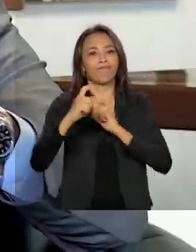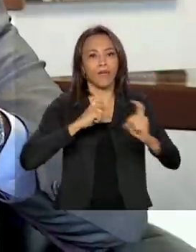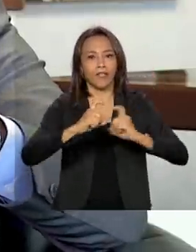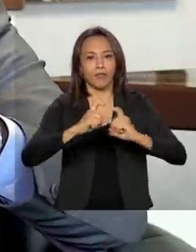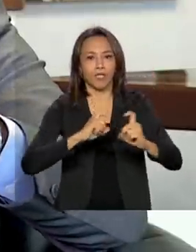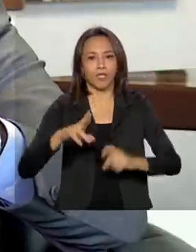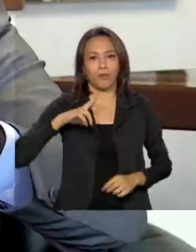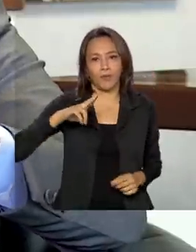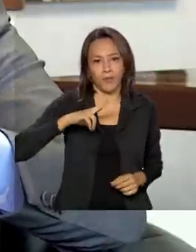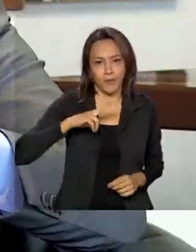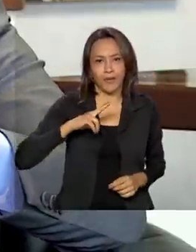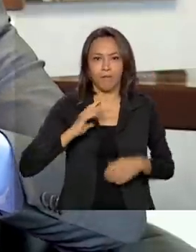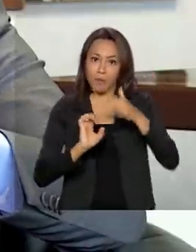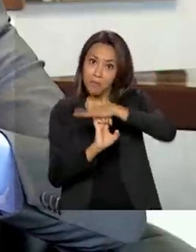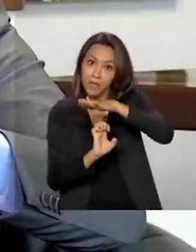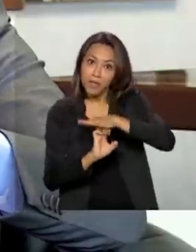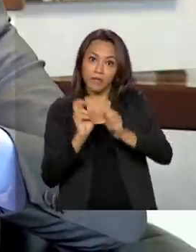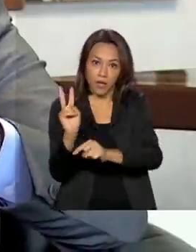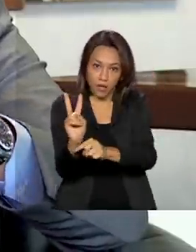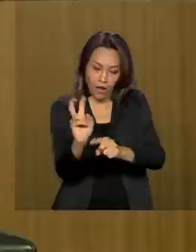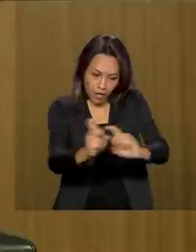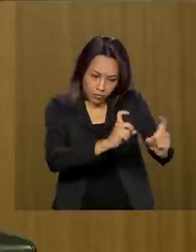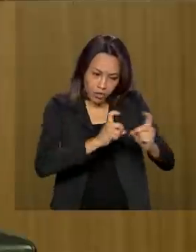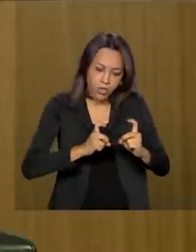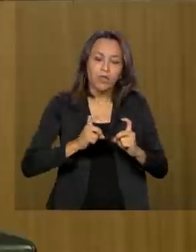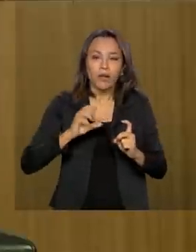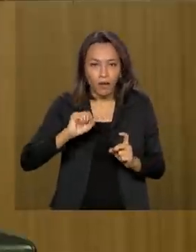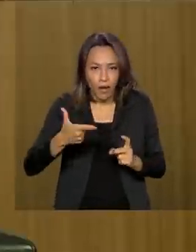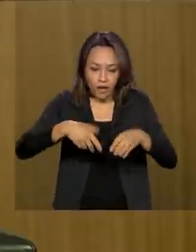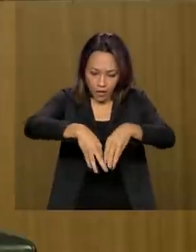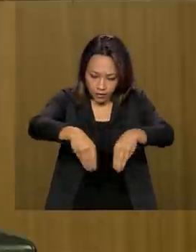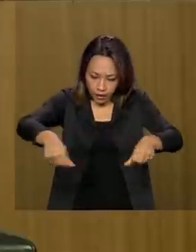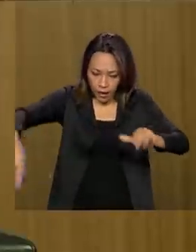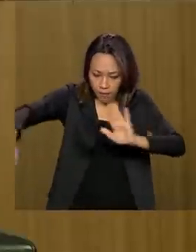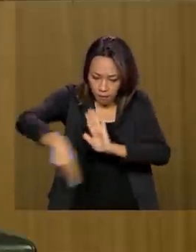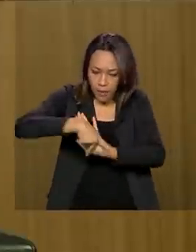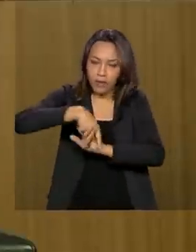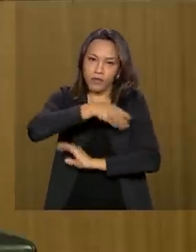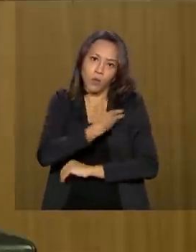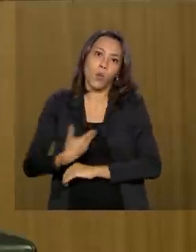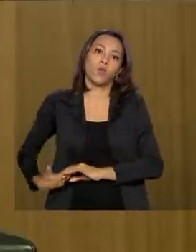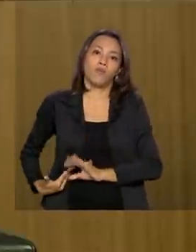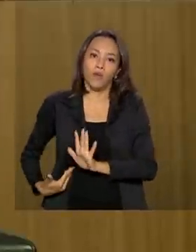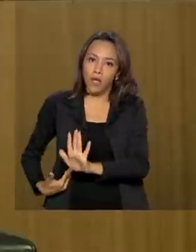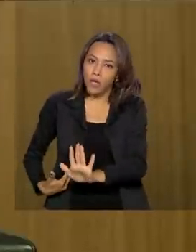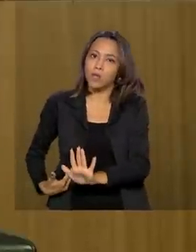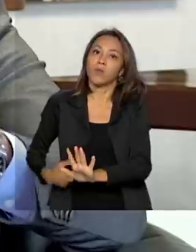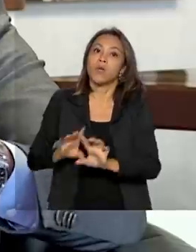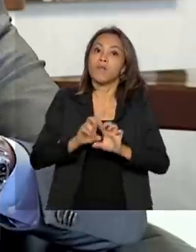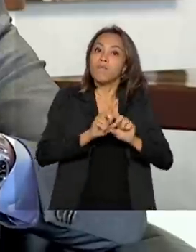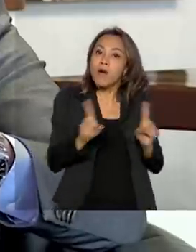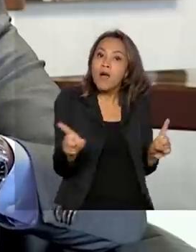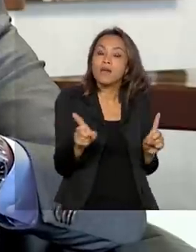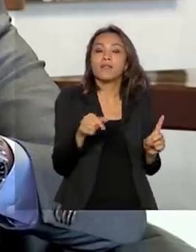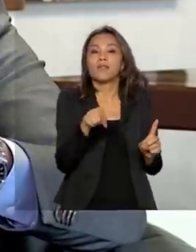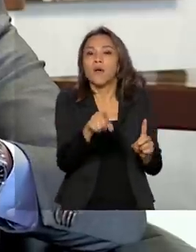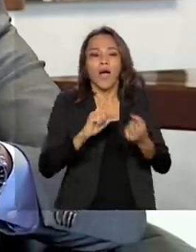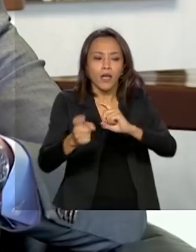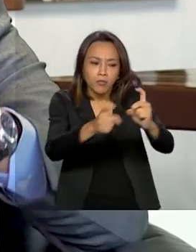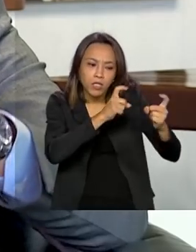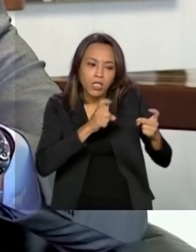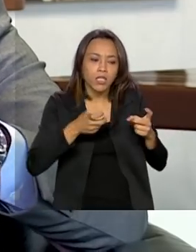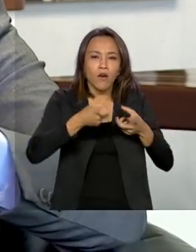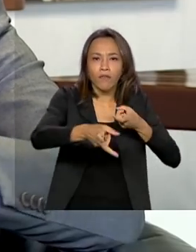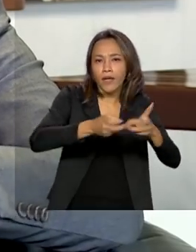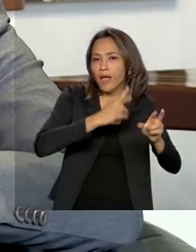A propriedade do parque continua com o governo, mas a gestão, a concessão, os serviços concedidos são ao setor